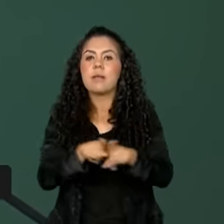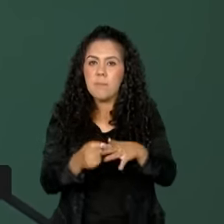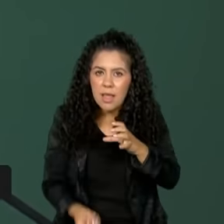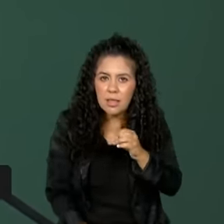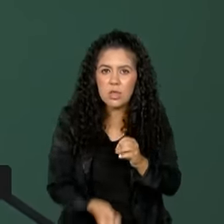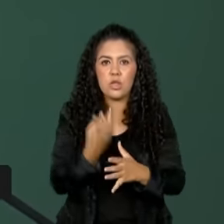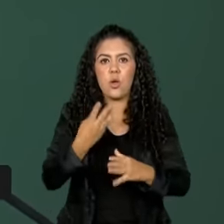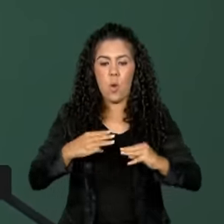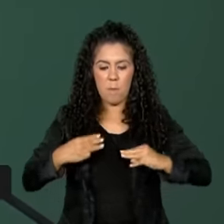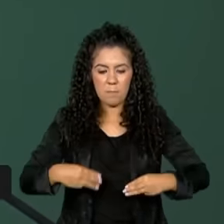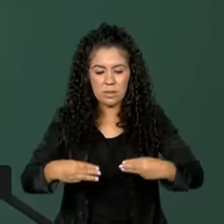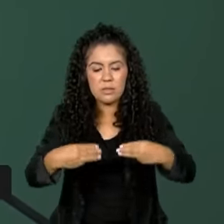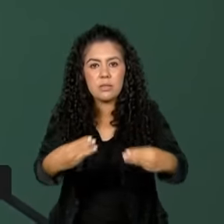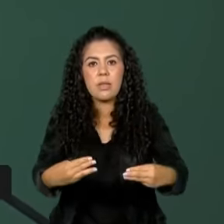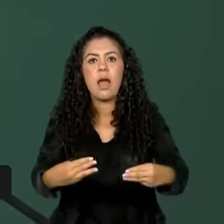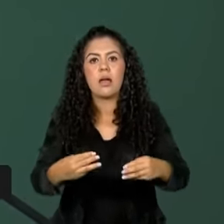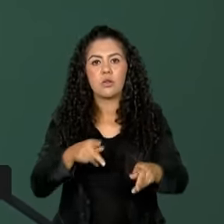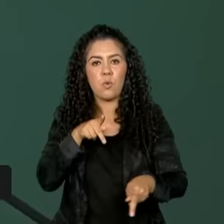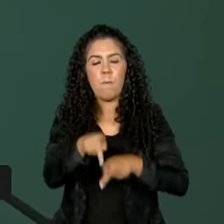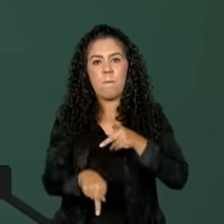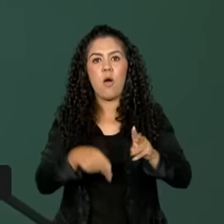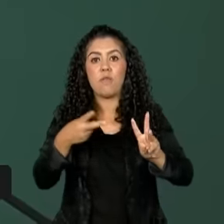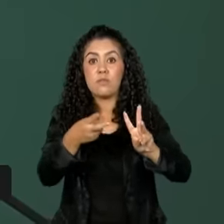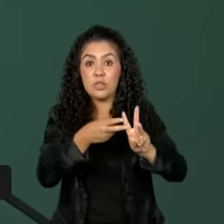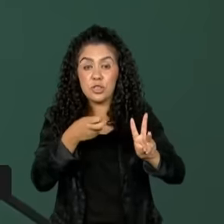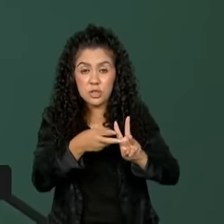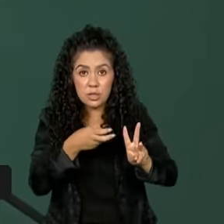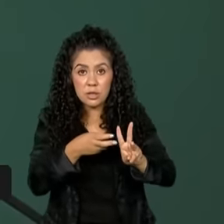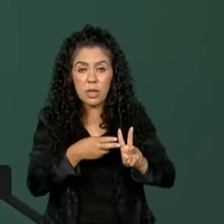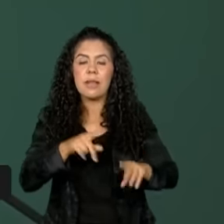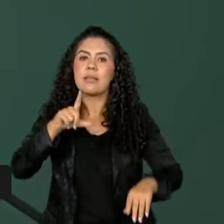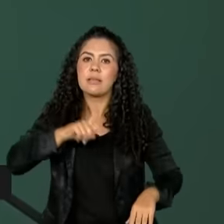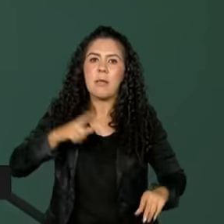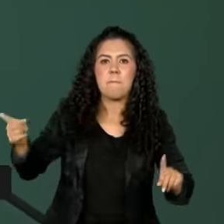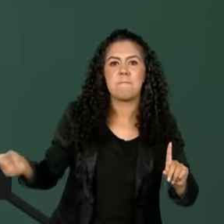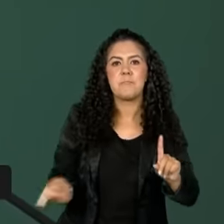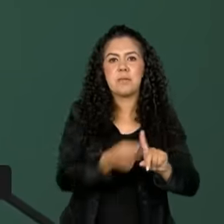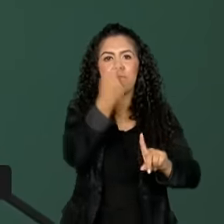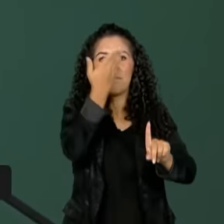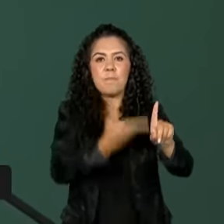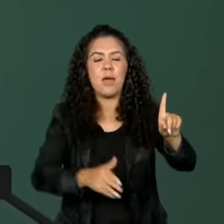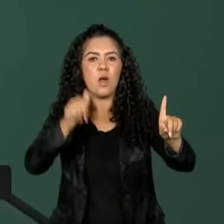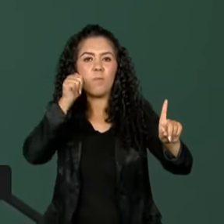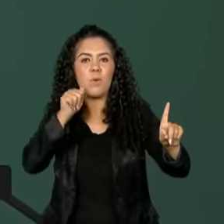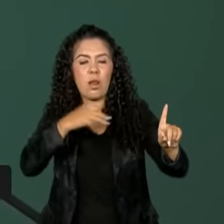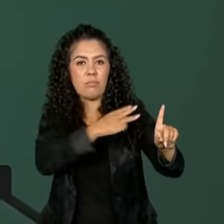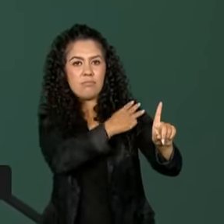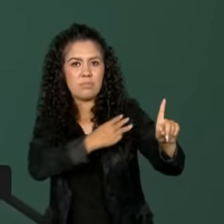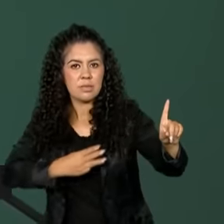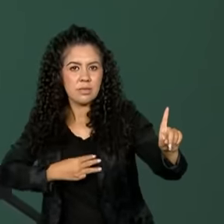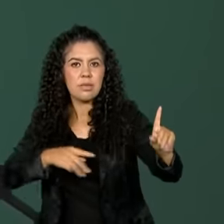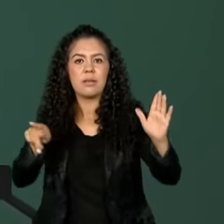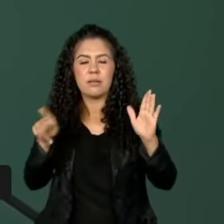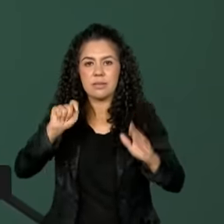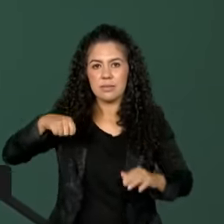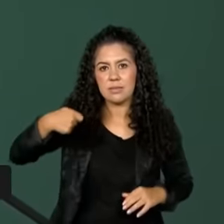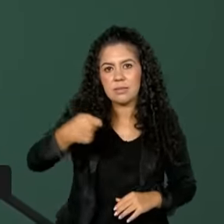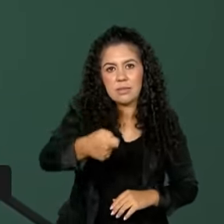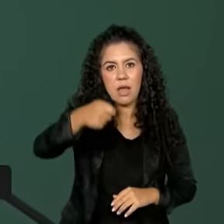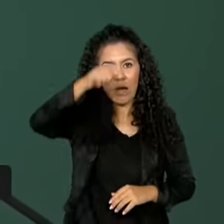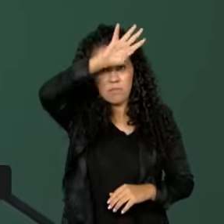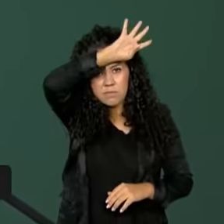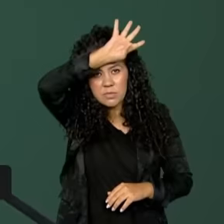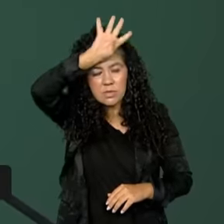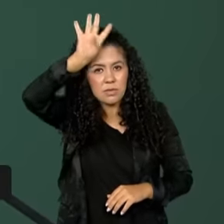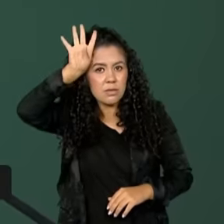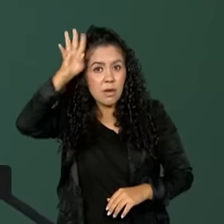Povos Indígenas, um ministério que tem a primeira mulher como ministra dos povos indígenas, Soninha Guajajara,